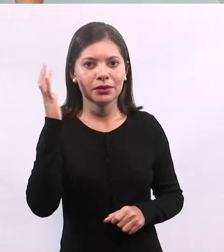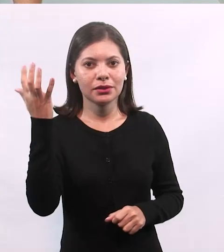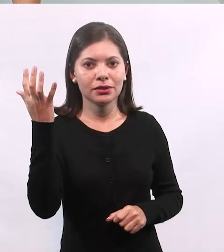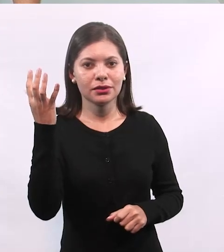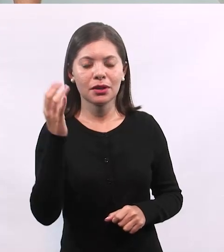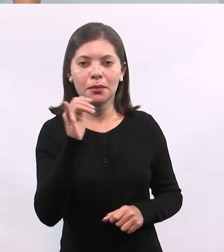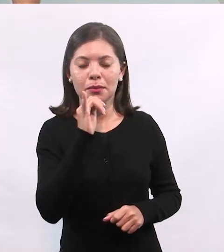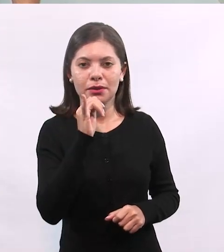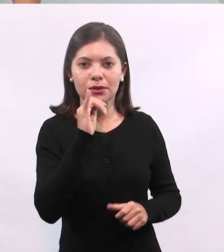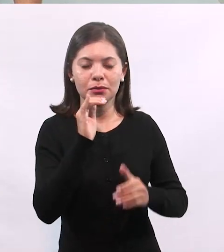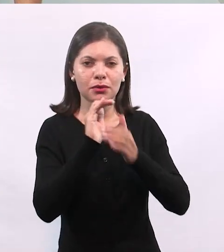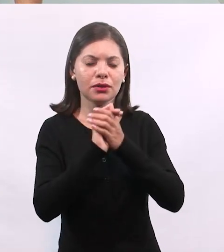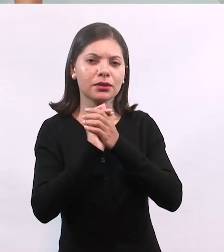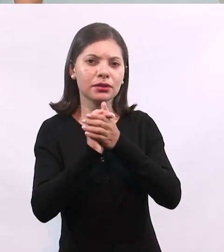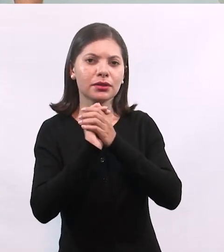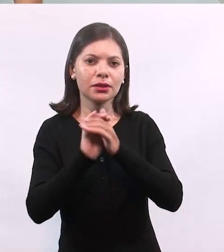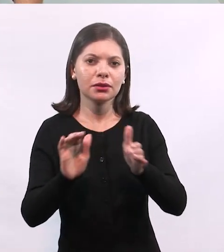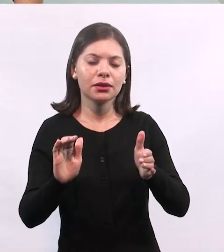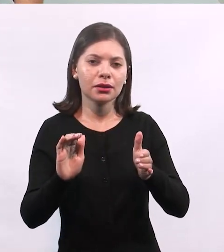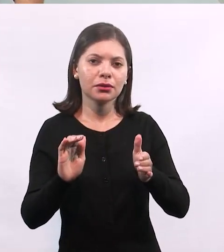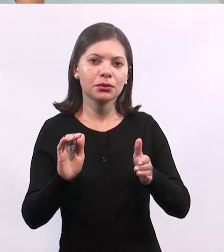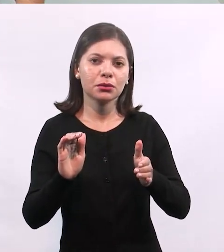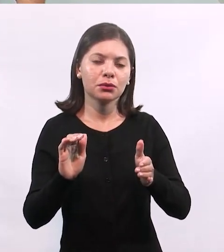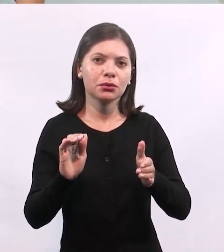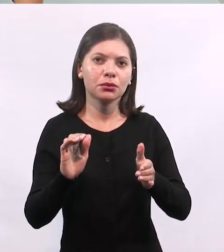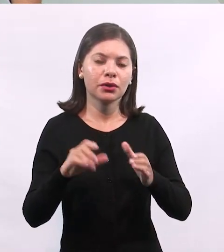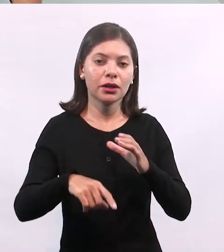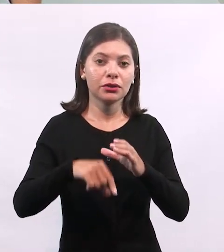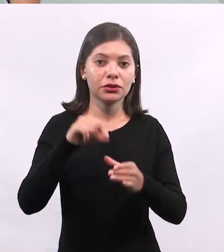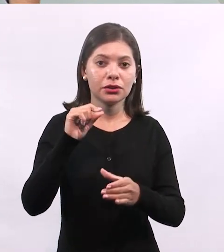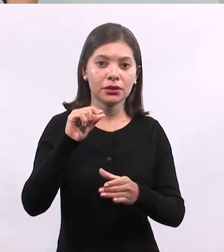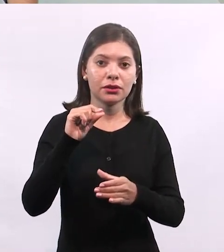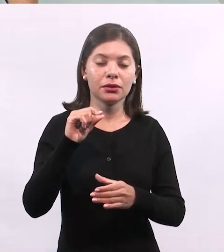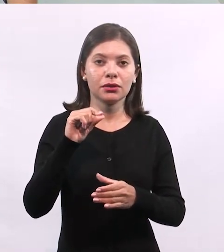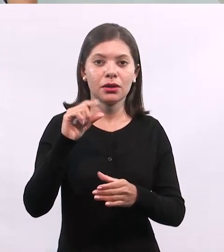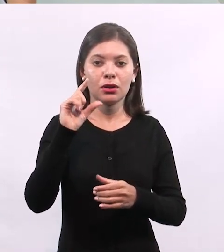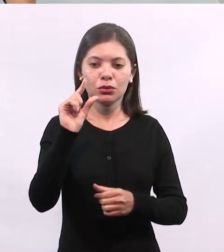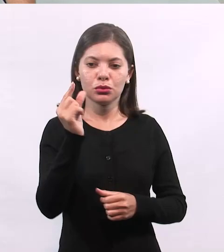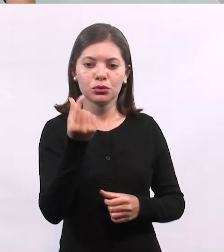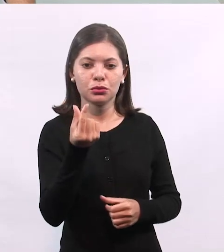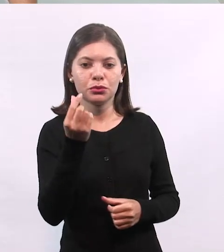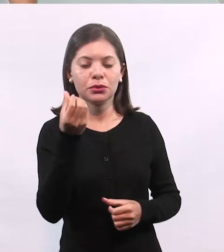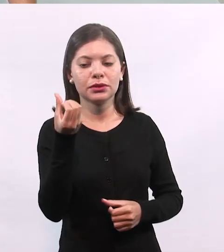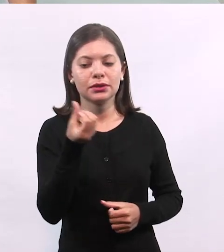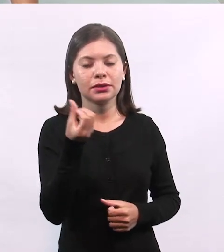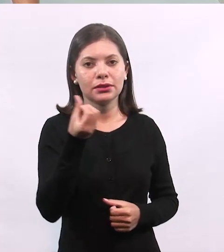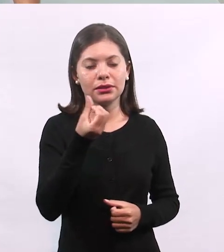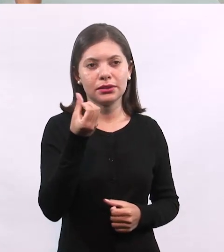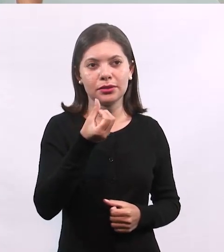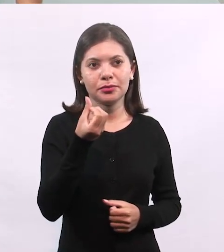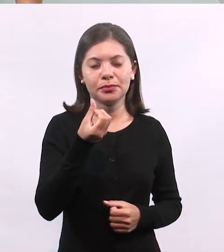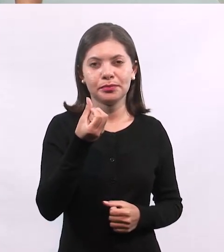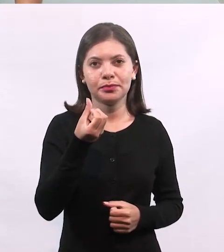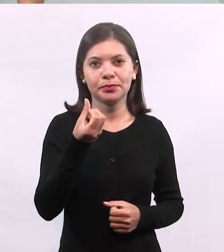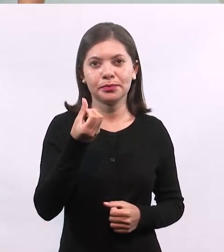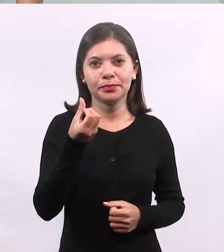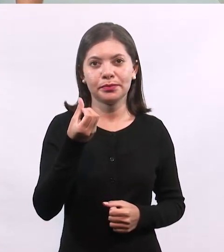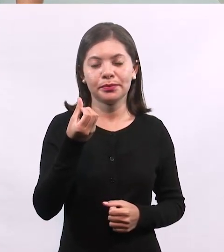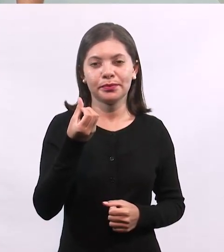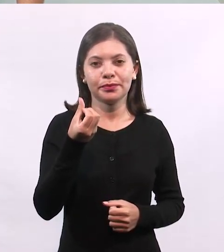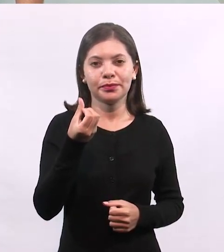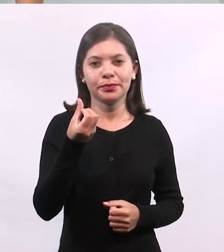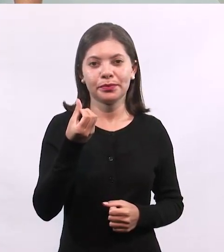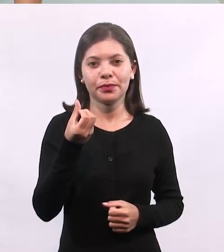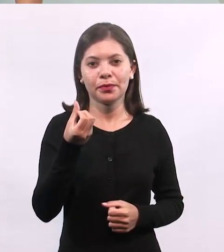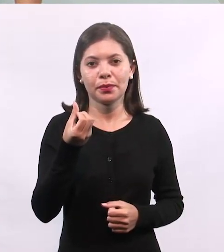se eu lancei um dado eu quero tirar o número 6 a gente já viu que tinha 16% de chance de acontecer